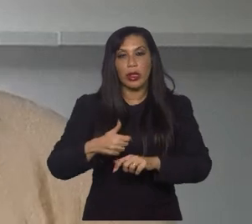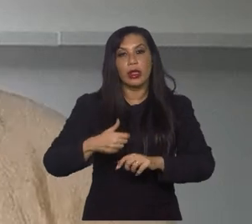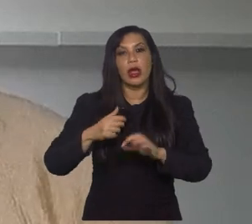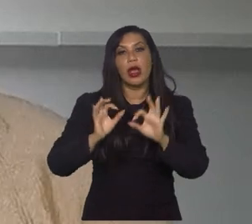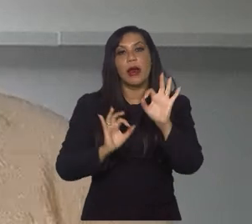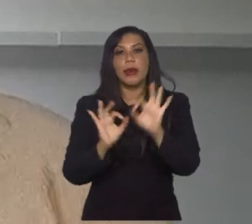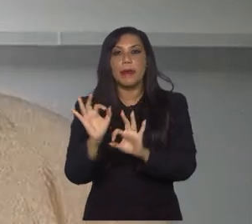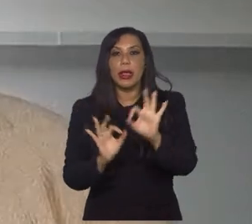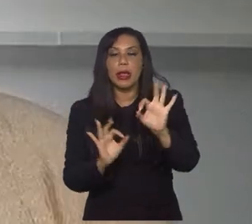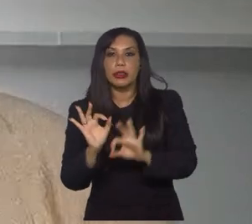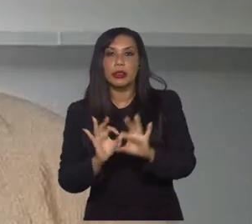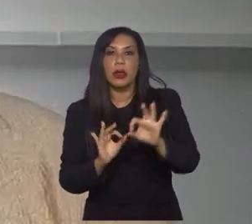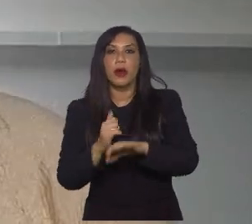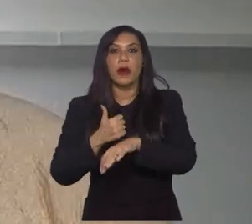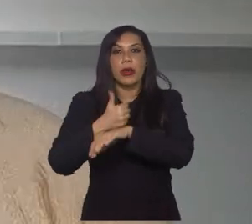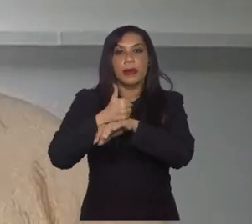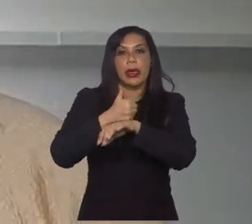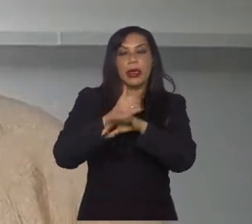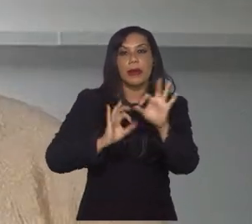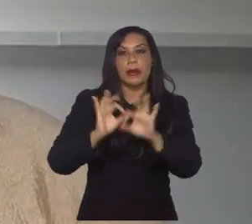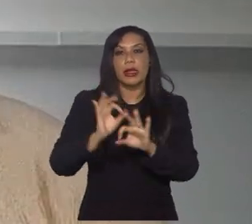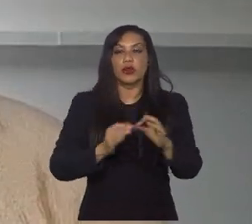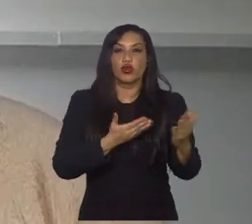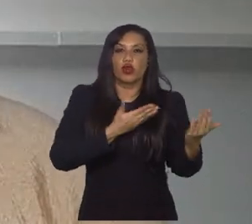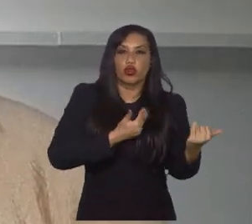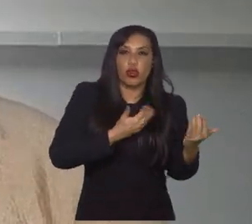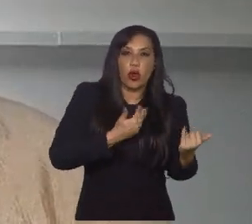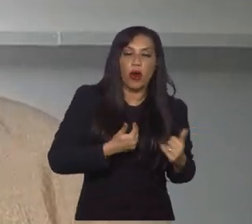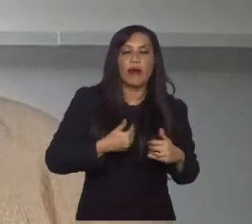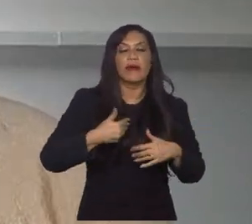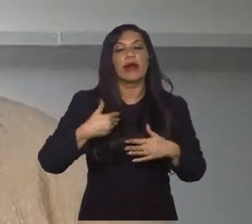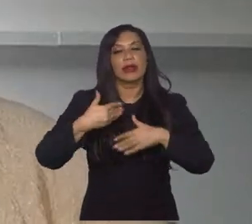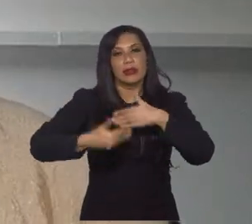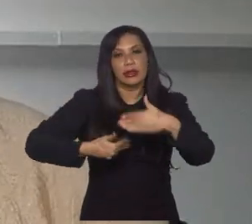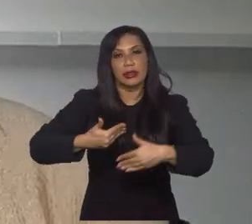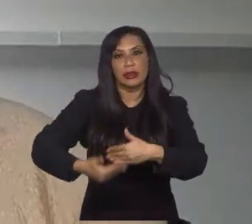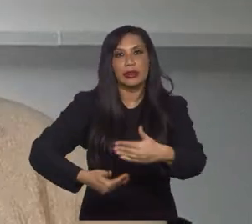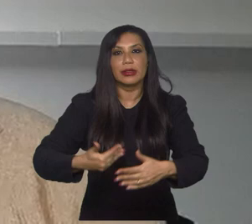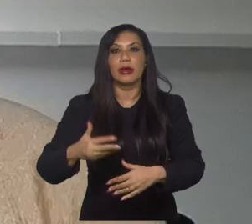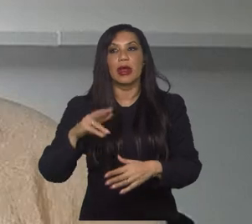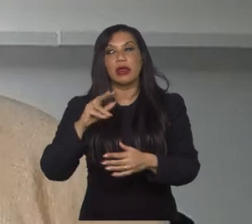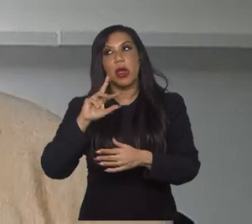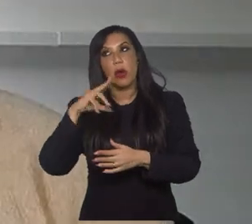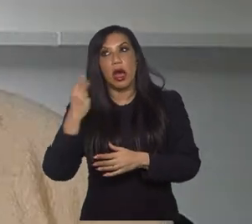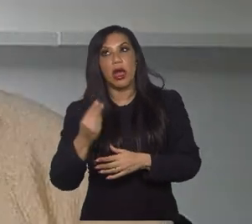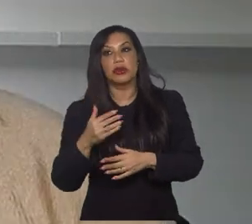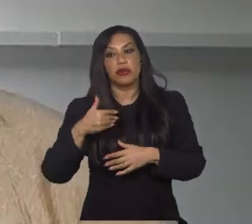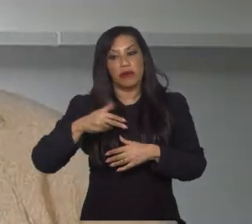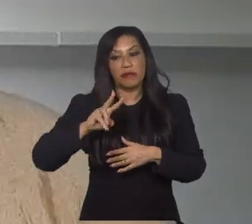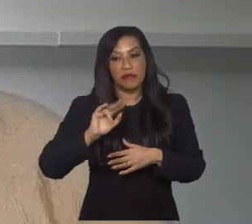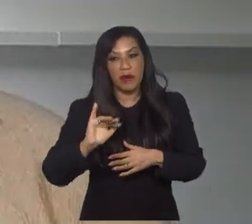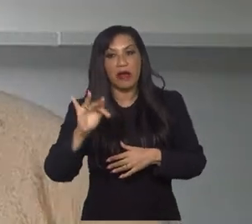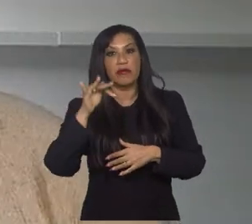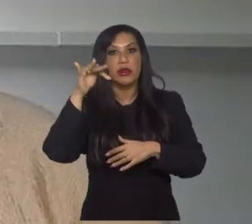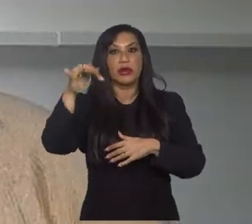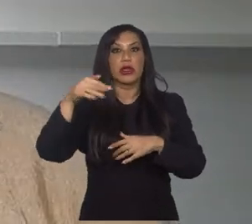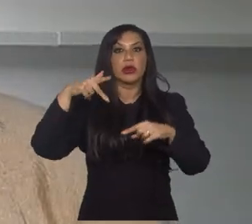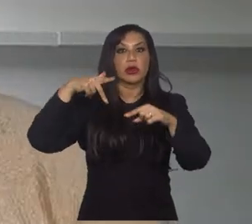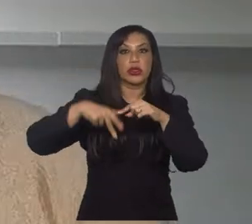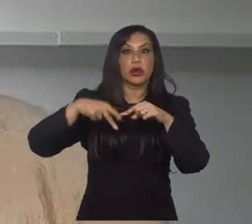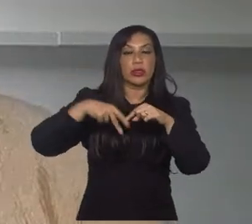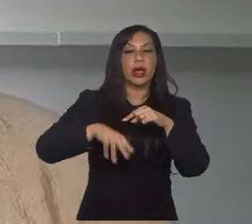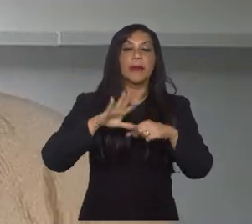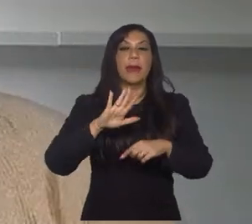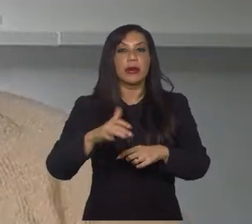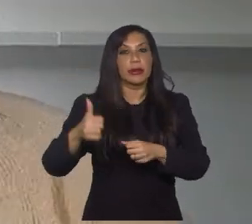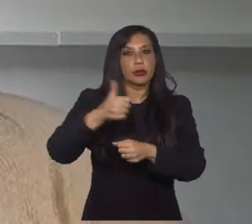preparação. Algumas muito novas, especialmente do meio para frente, acho que vão ser cortadas mais adiante. Mas é interessante uma seleção que também está